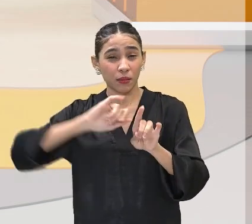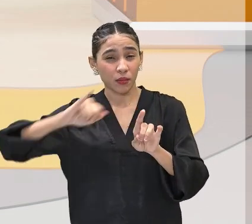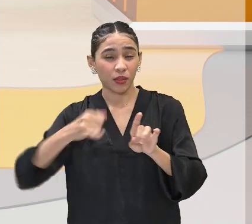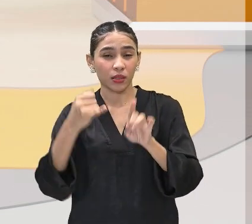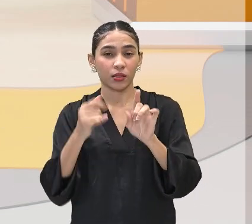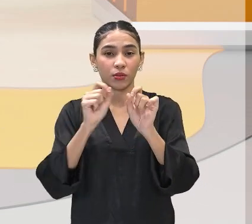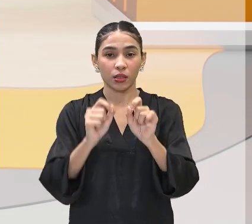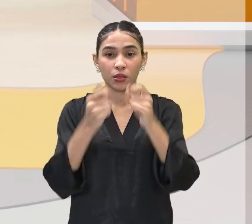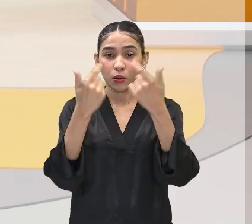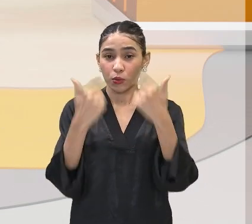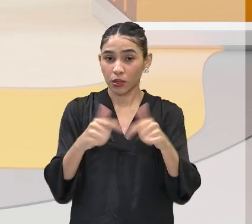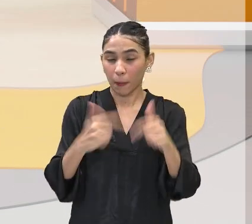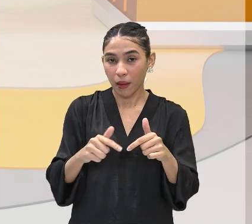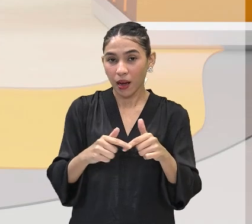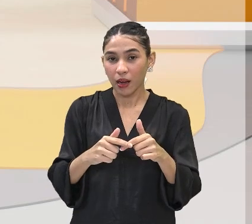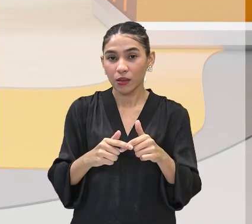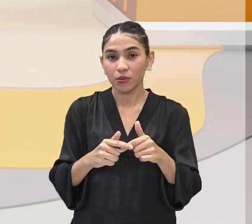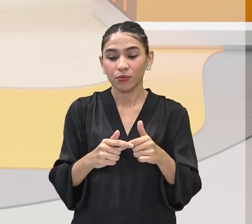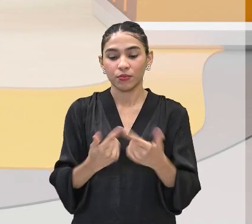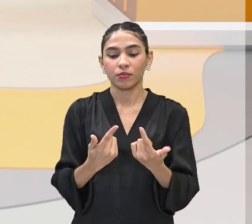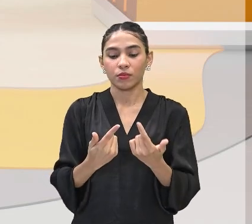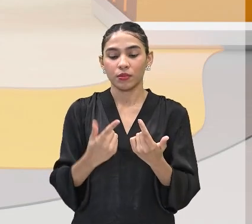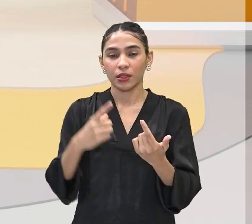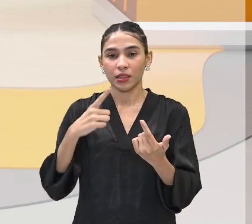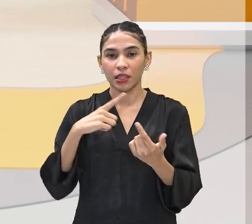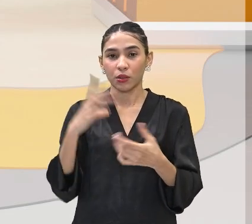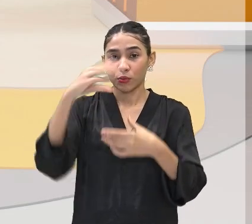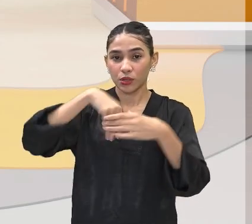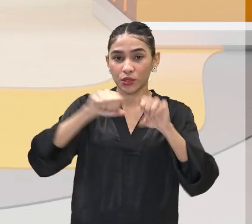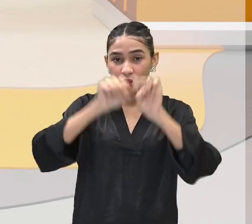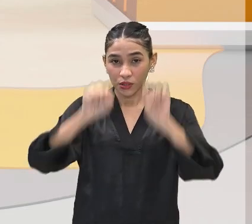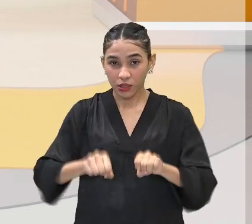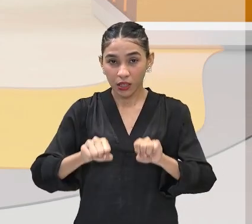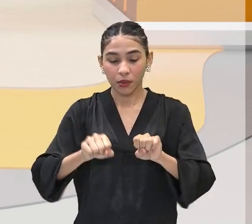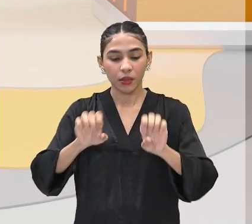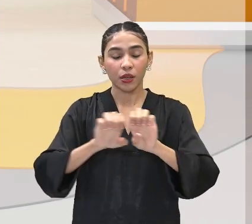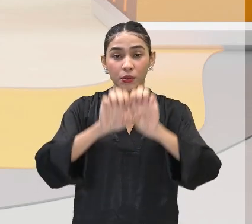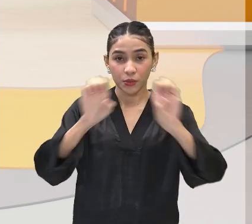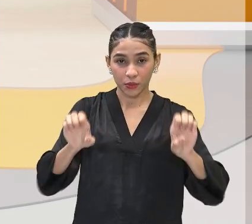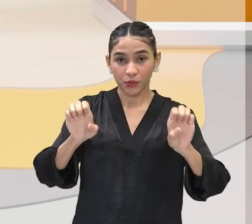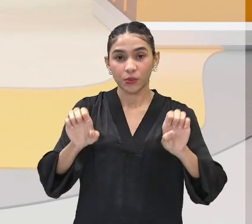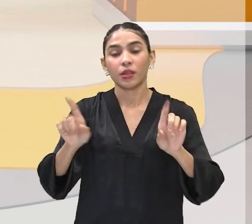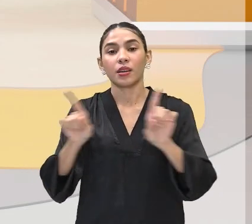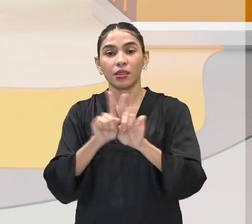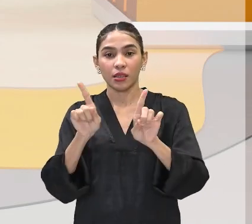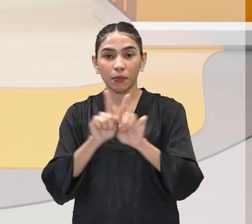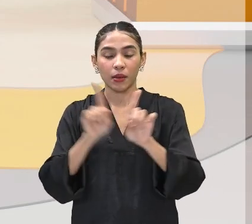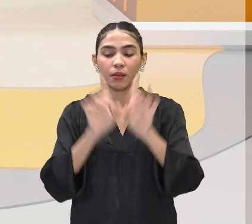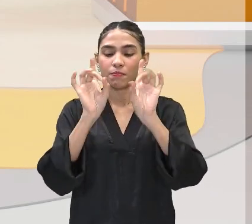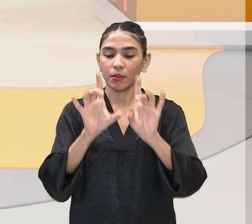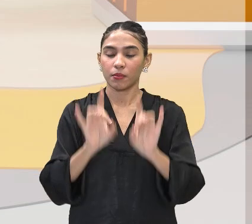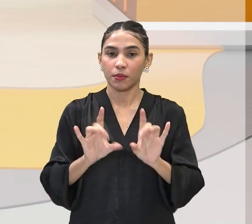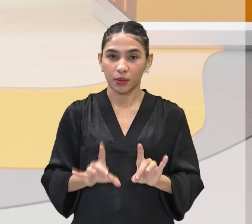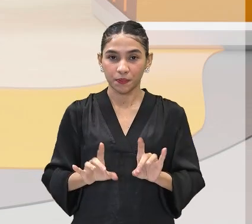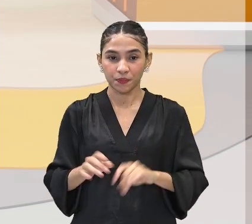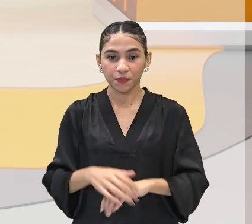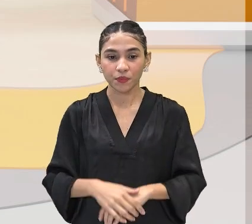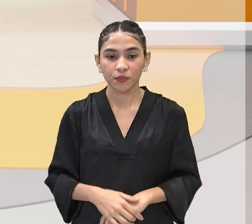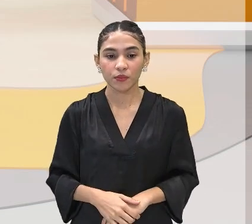produção cada vez mais sistemática, estruturada e especializada.